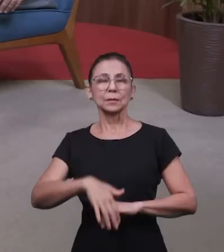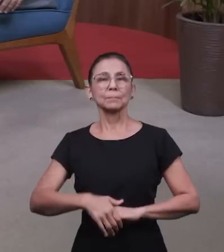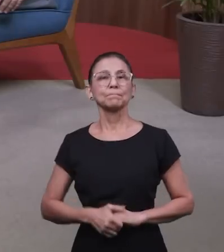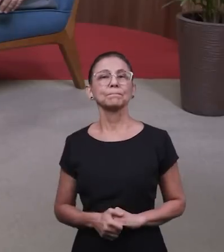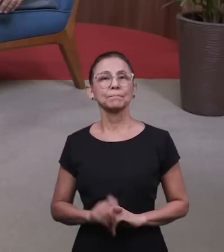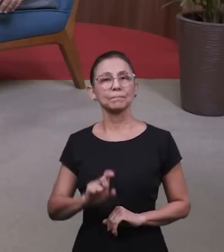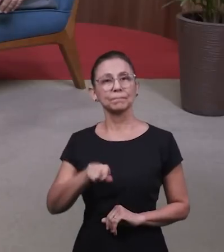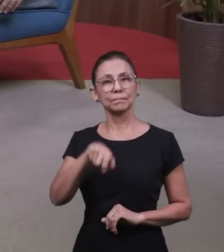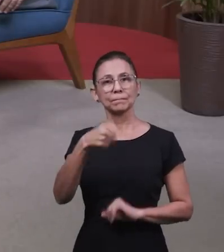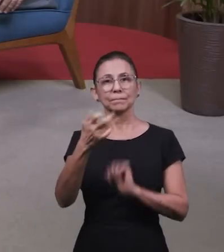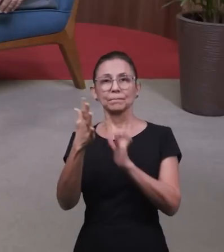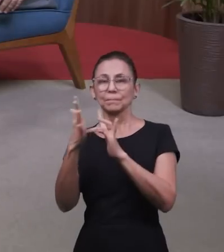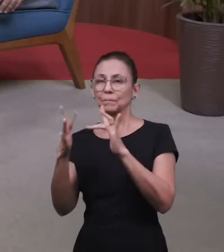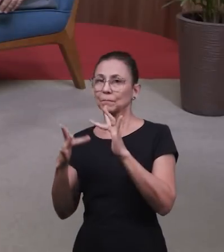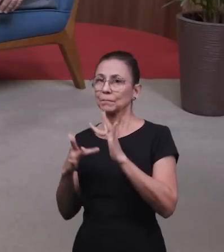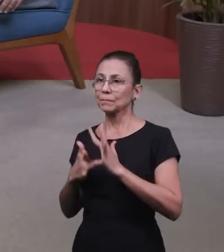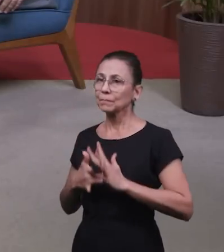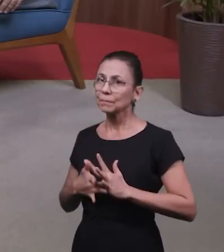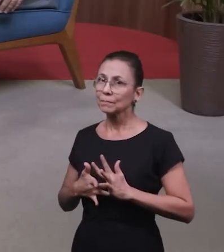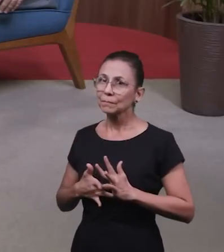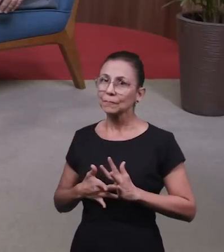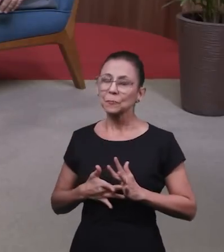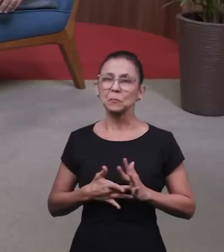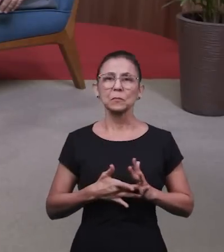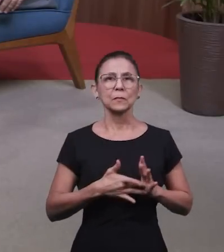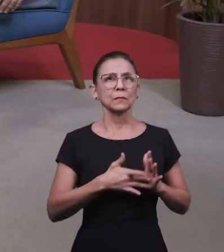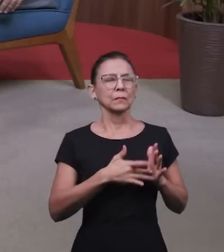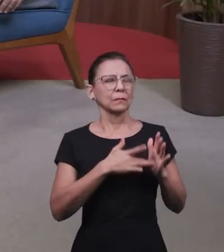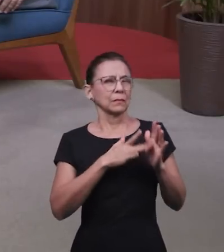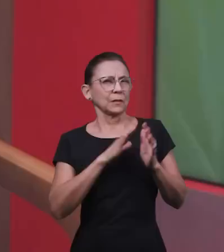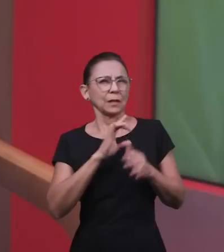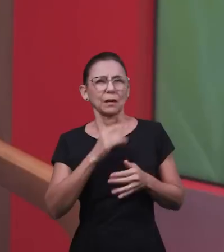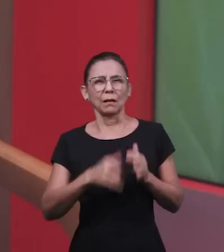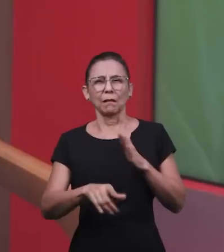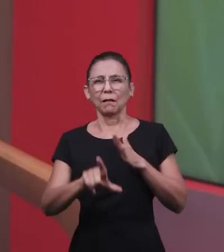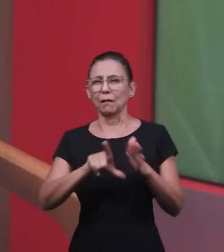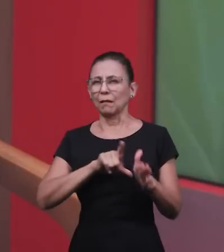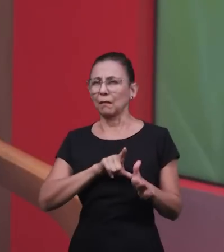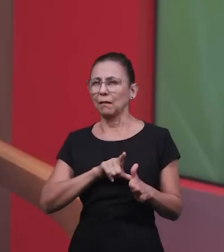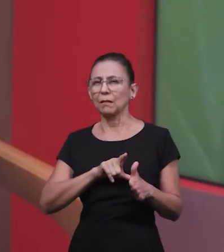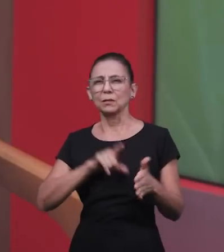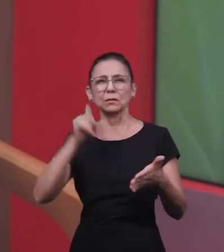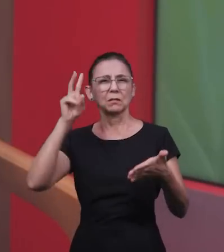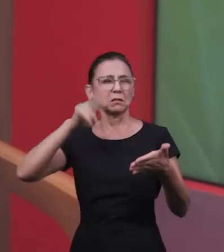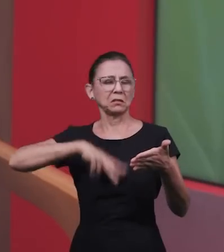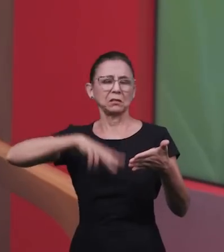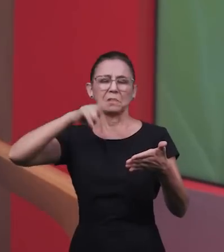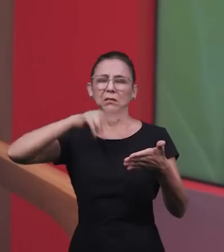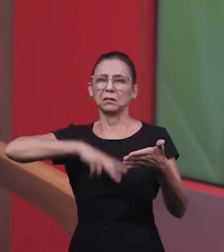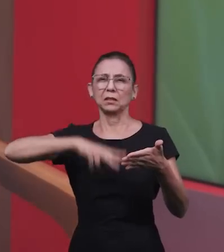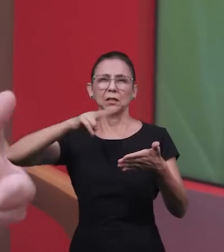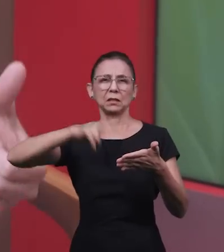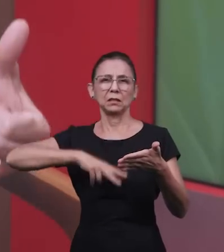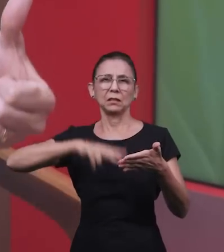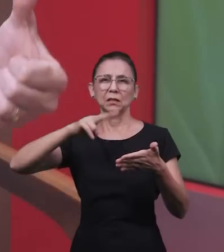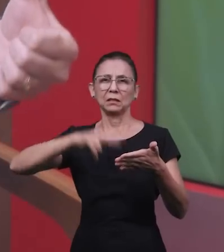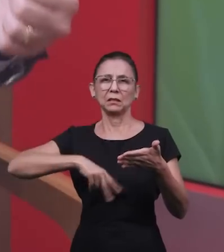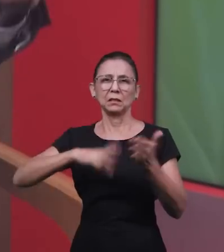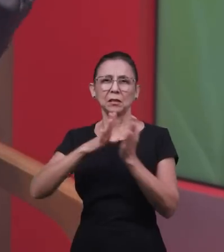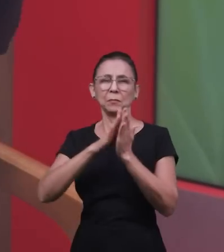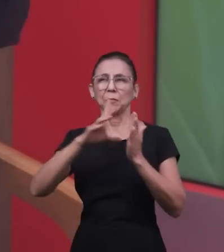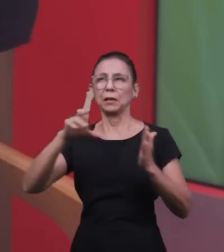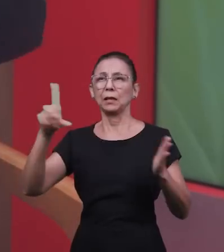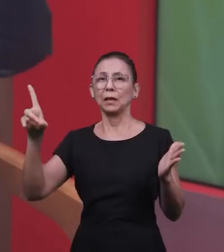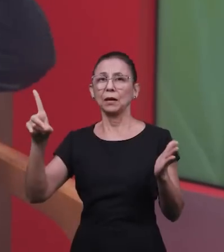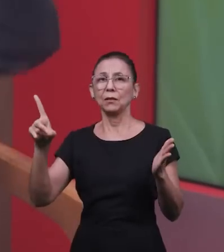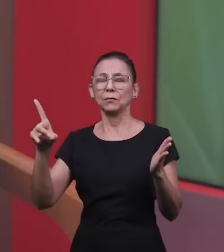essa experiência do nome que está no livro, no papel, está no meio digital e